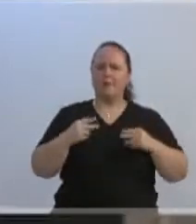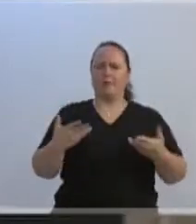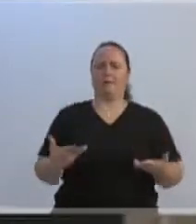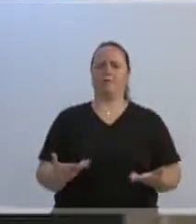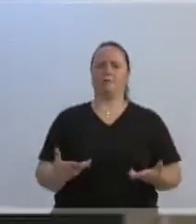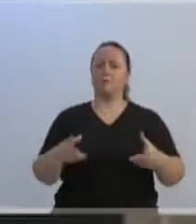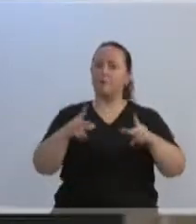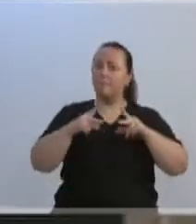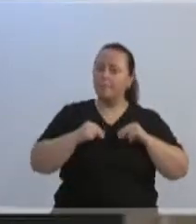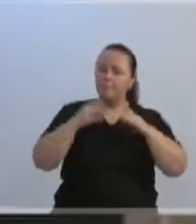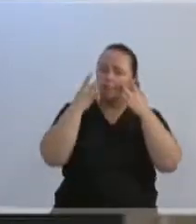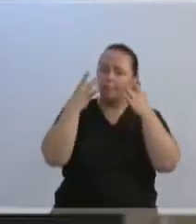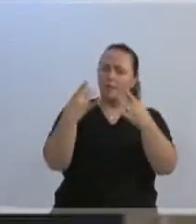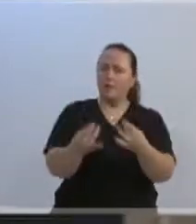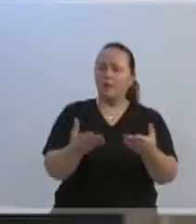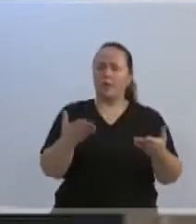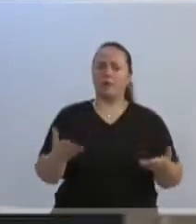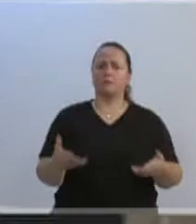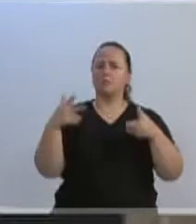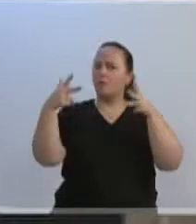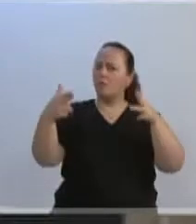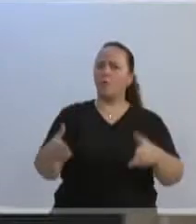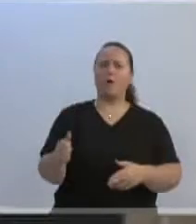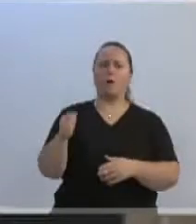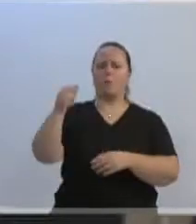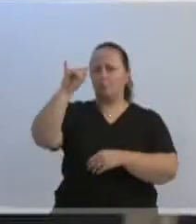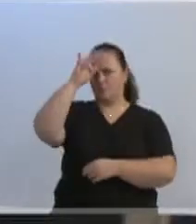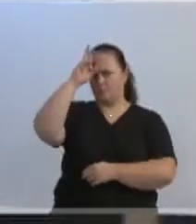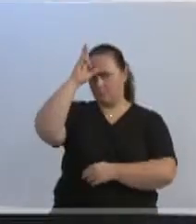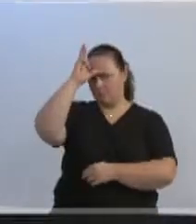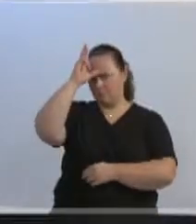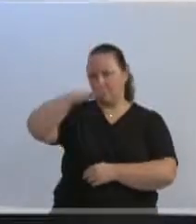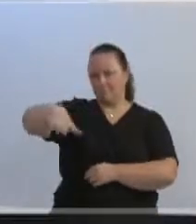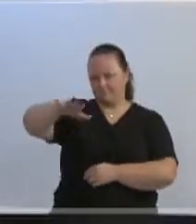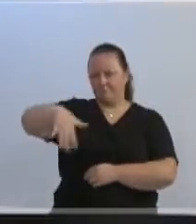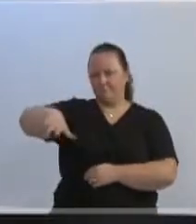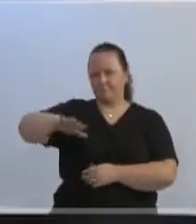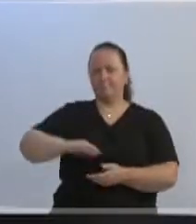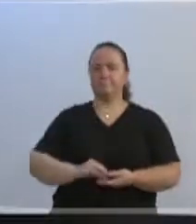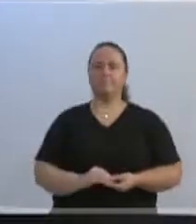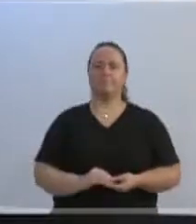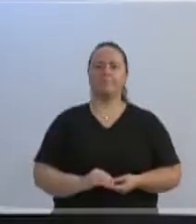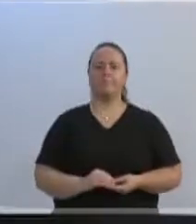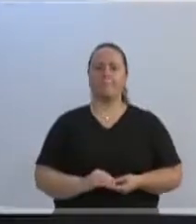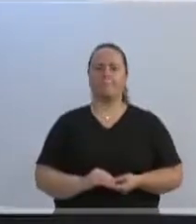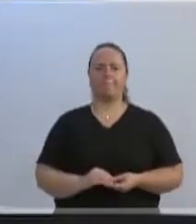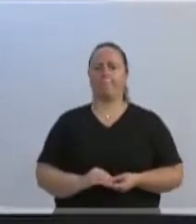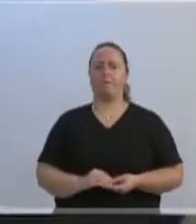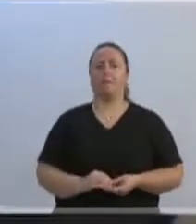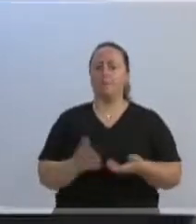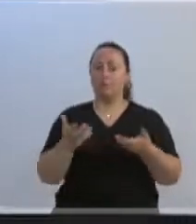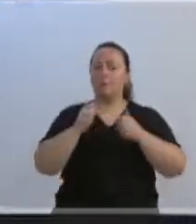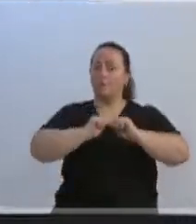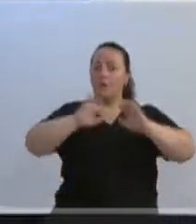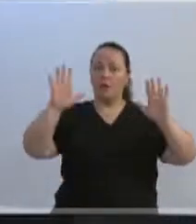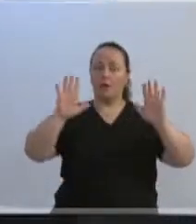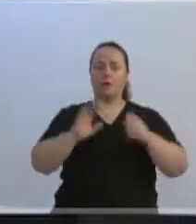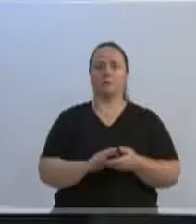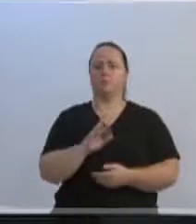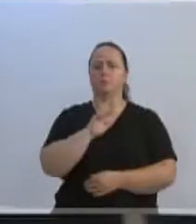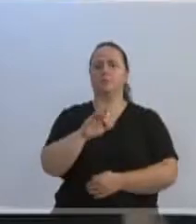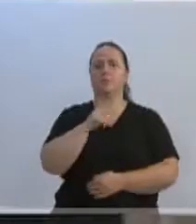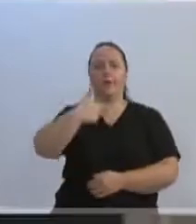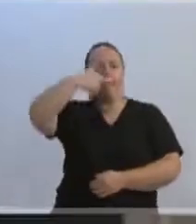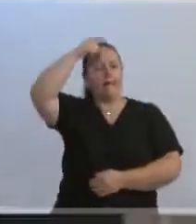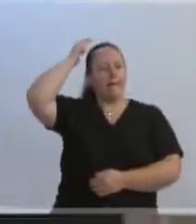merece uma atenção como também merece área central apenas e só para deixar claro para não criar nenhum é uma situação desenvolvedor do inter e não